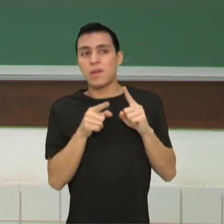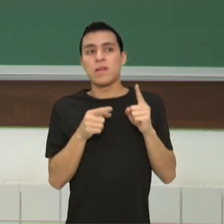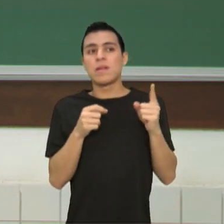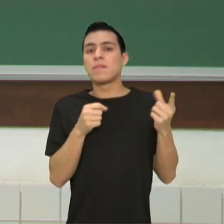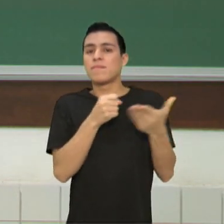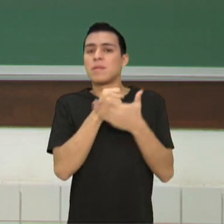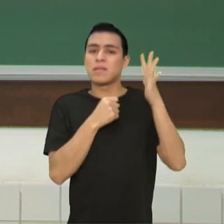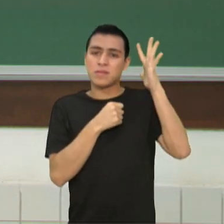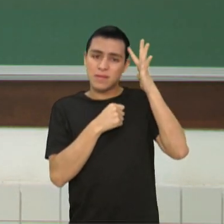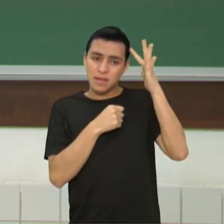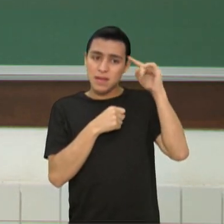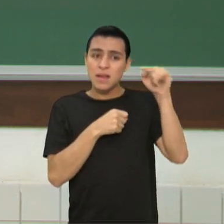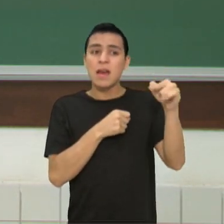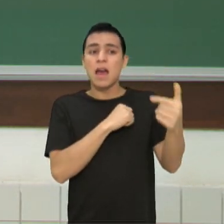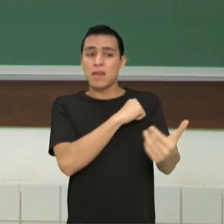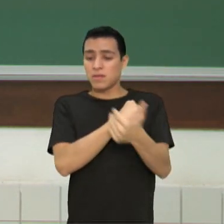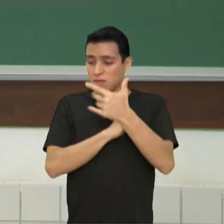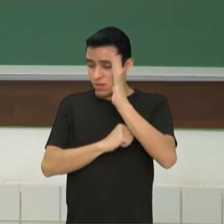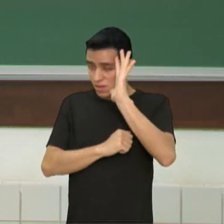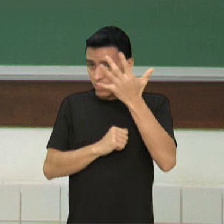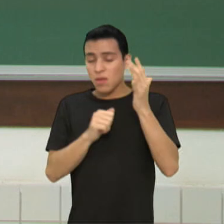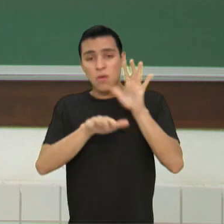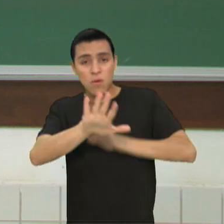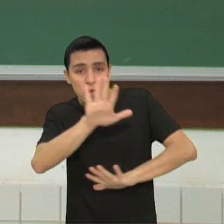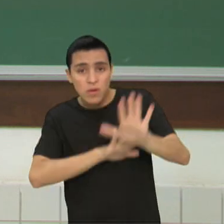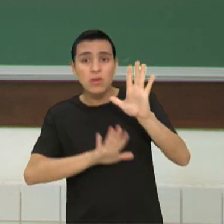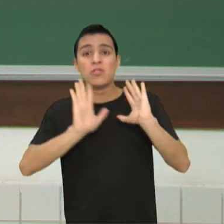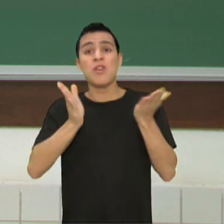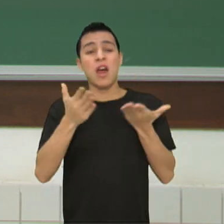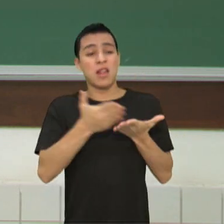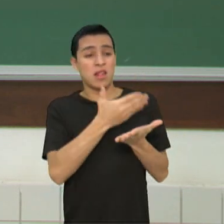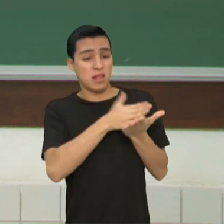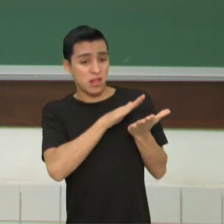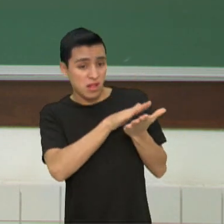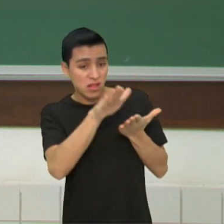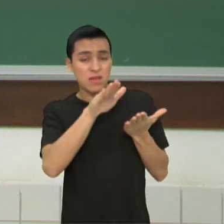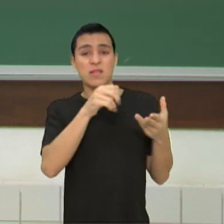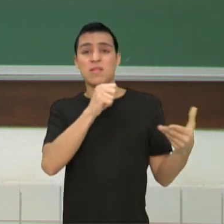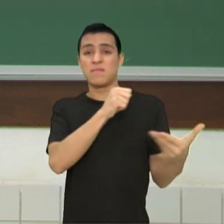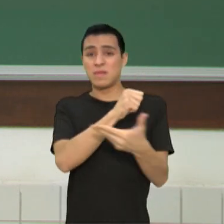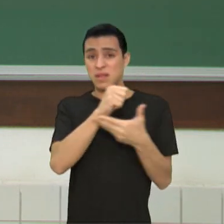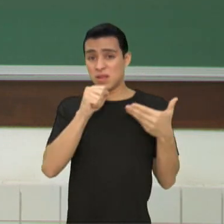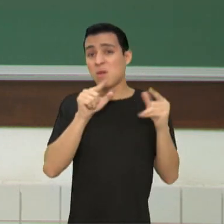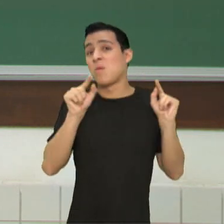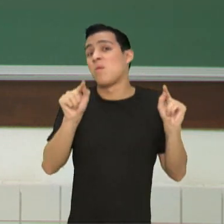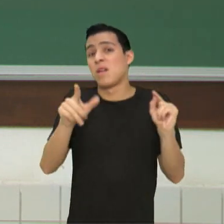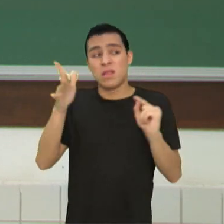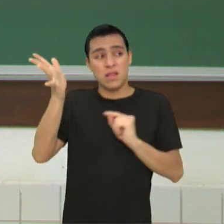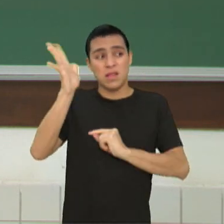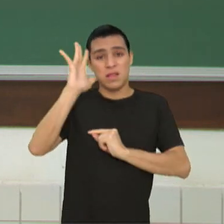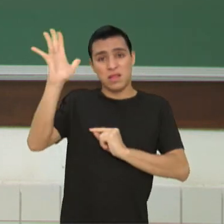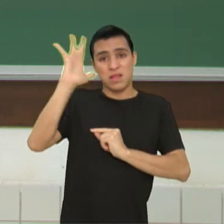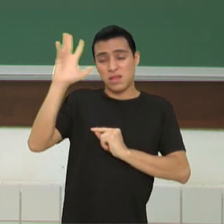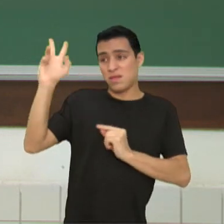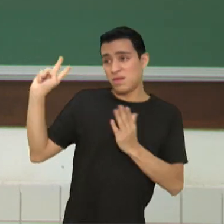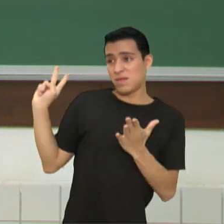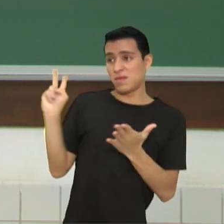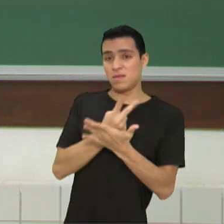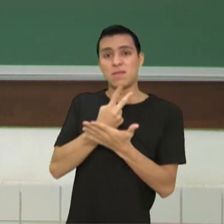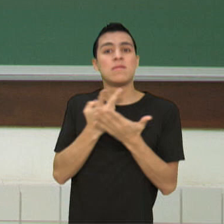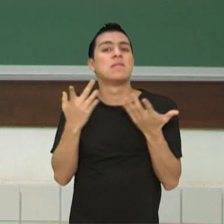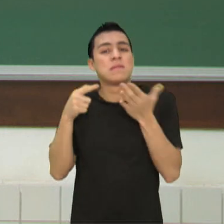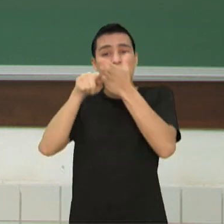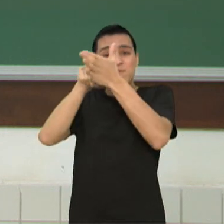Fundamentação teórica na tomada de decisões. Cuidado, já foram escritos livros com base em teorias erradas,